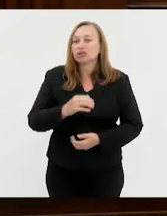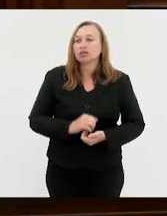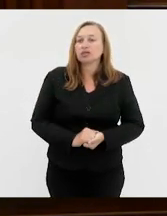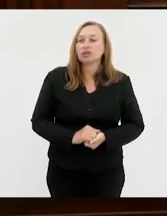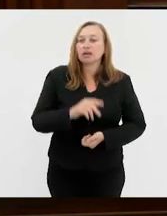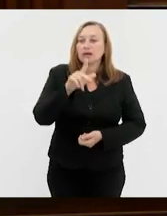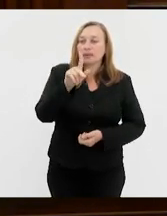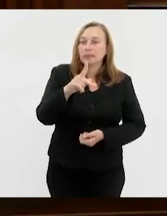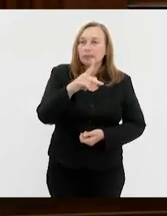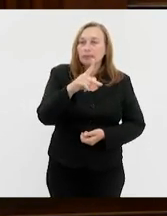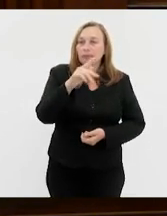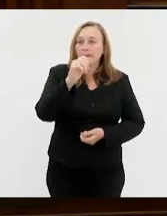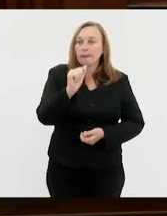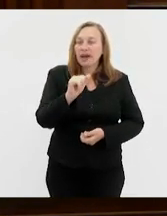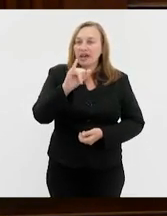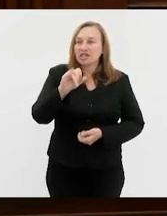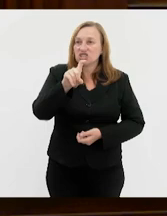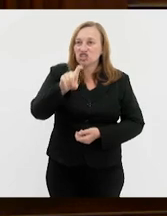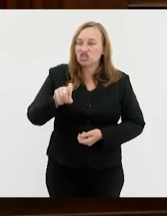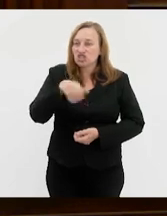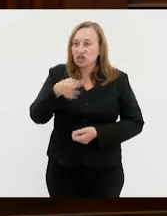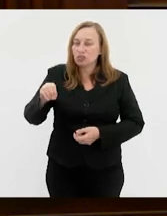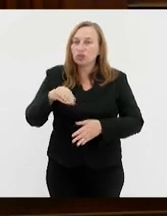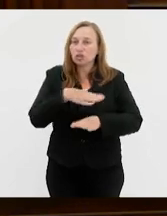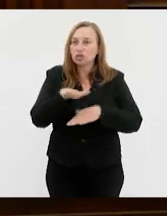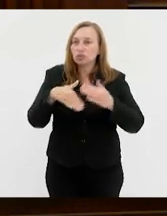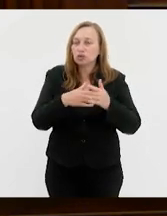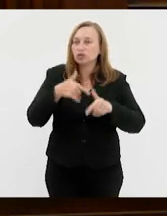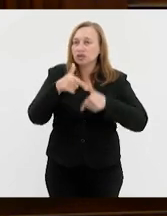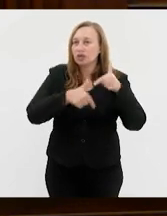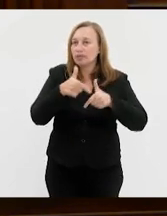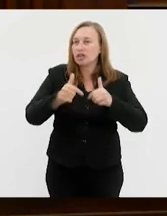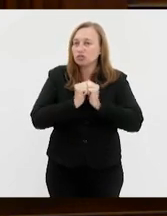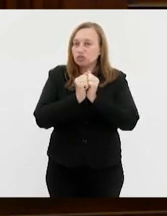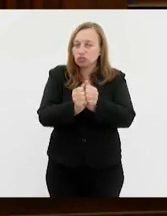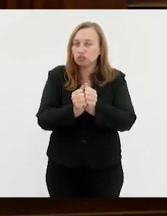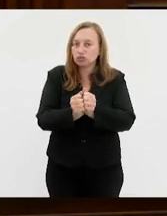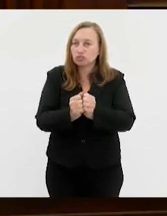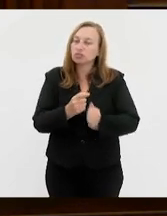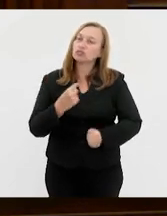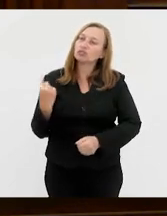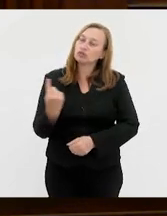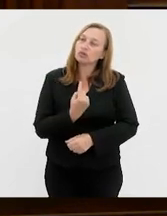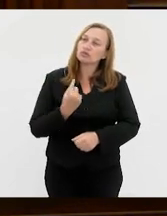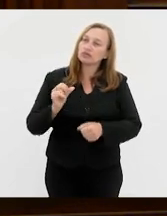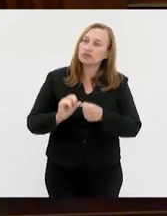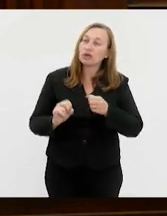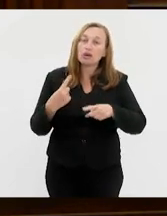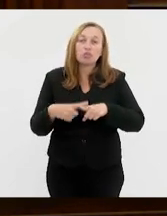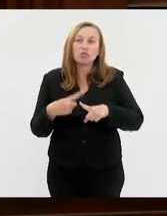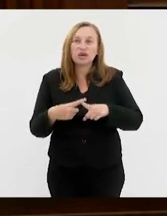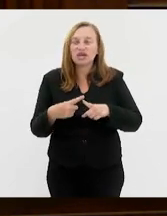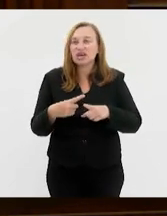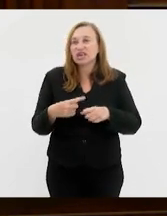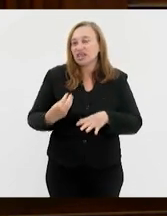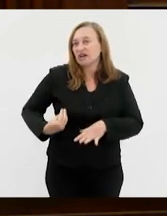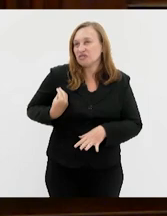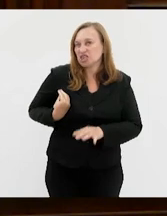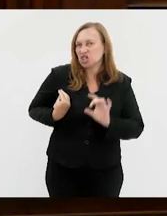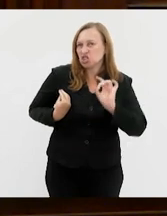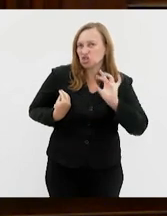e o trabalho que todos nós fizemos, né? Porque na vida nada se consegue